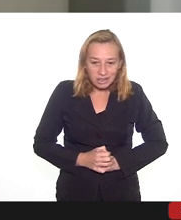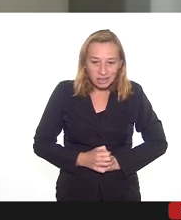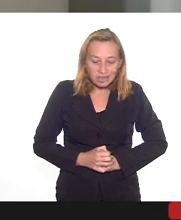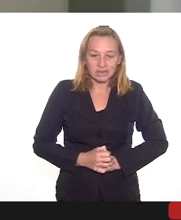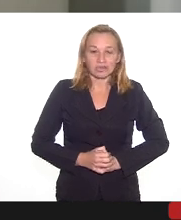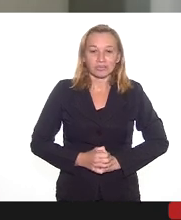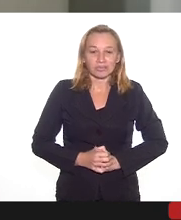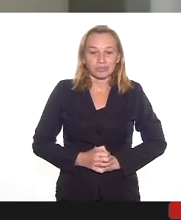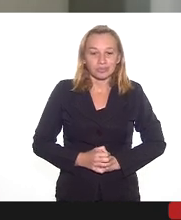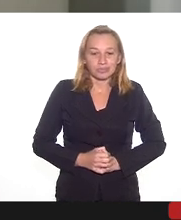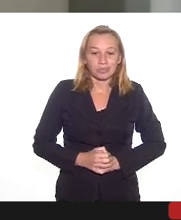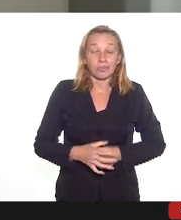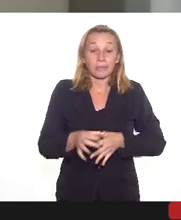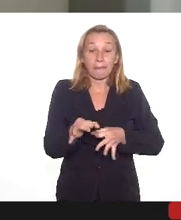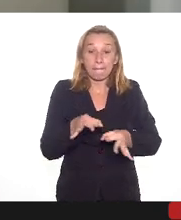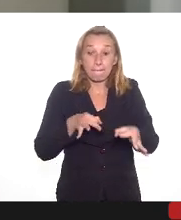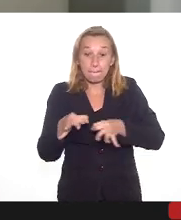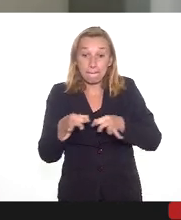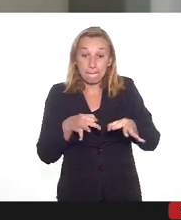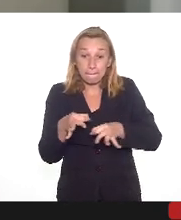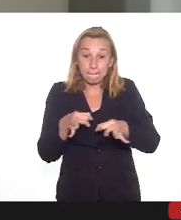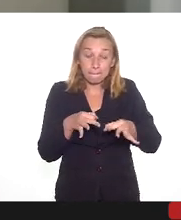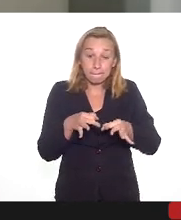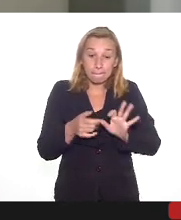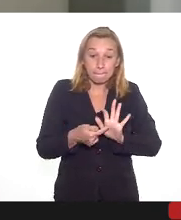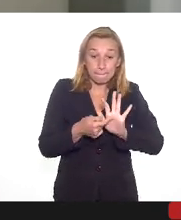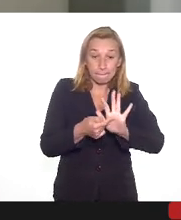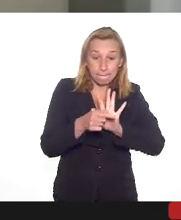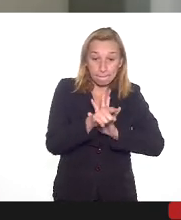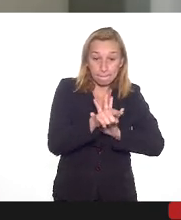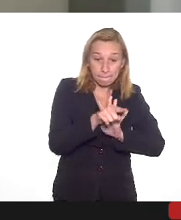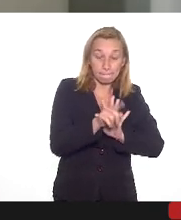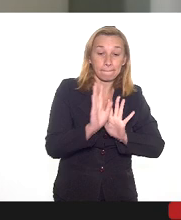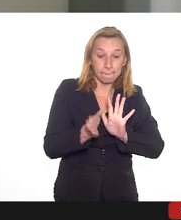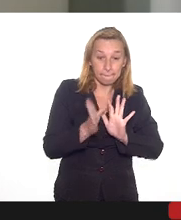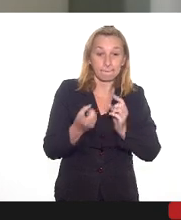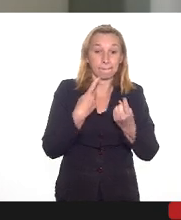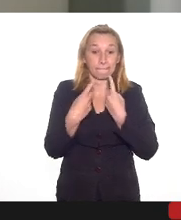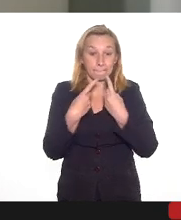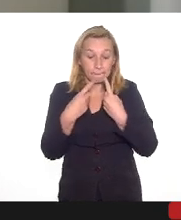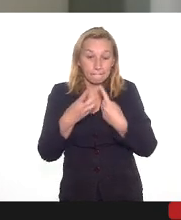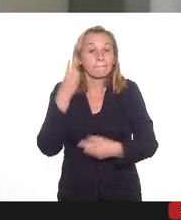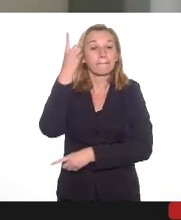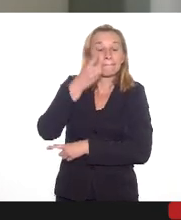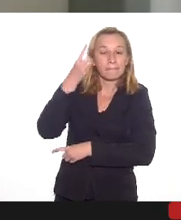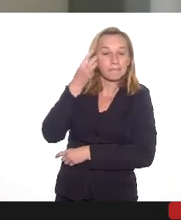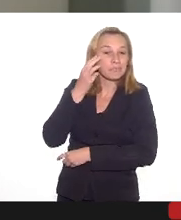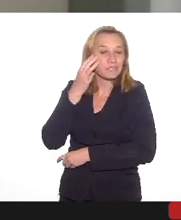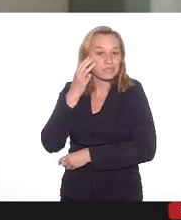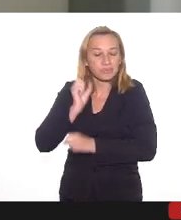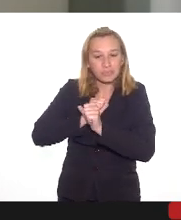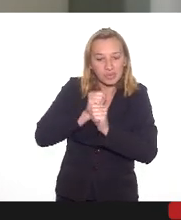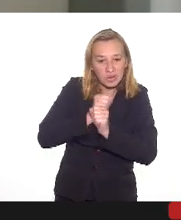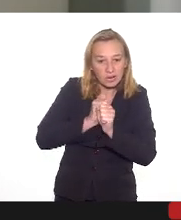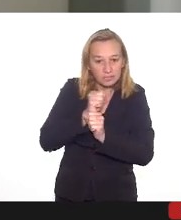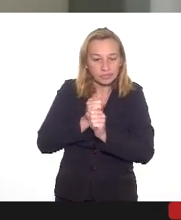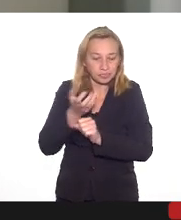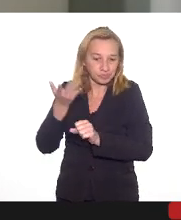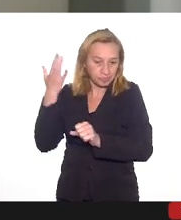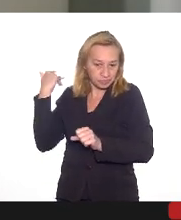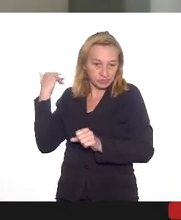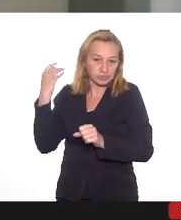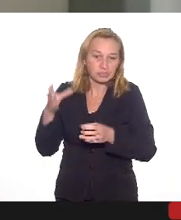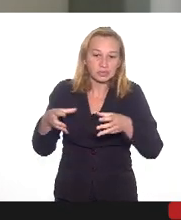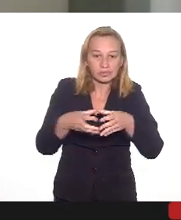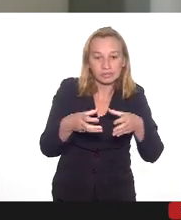tempos, o projeto está tramitando aí, nós já debatemos isso, deputado Valdec, há muitos anos atrás, na Comissão